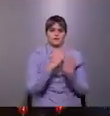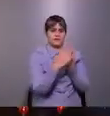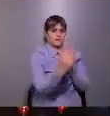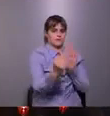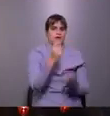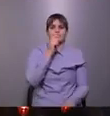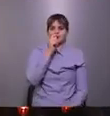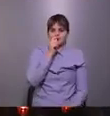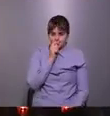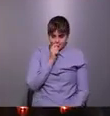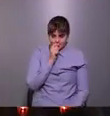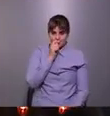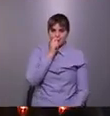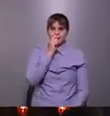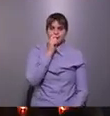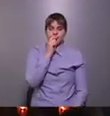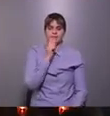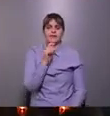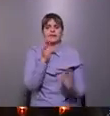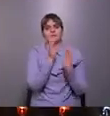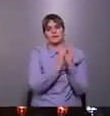Amém.